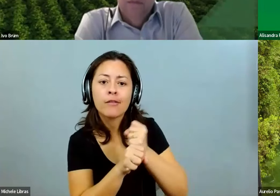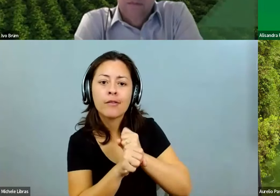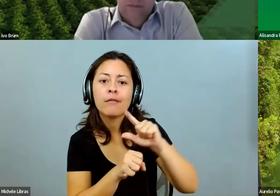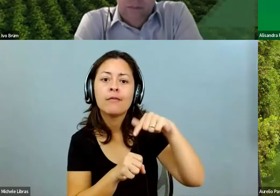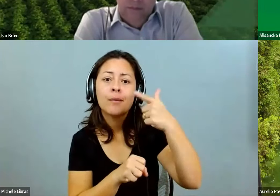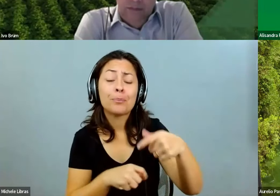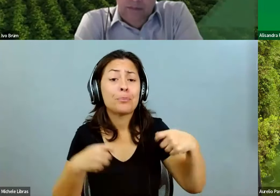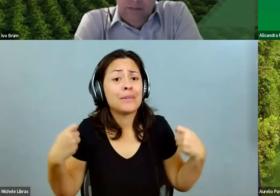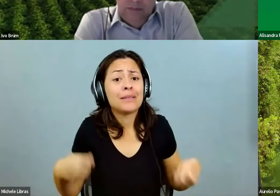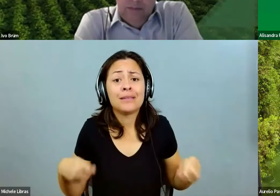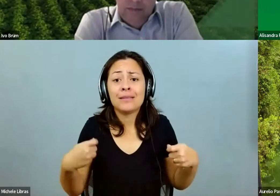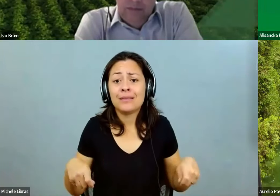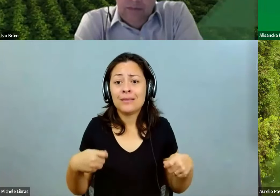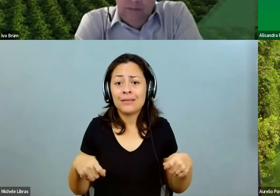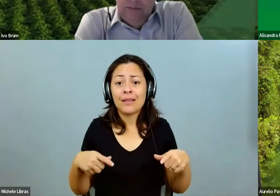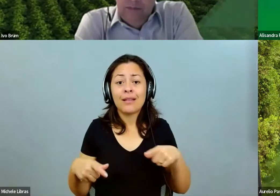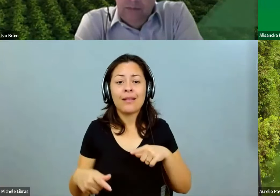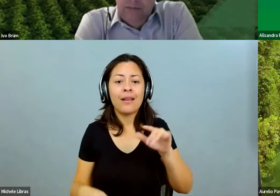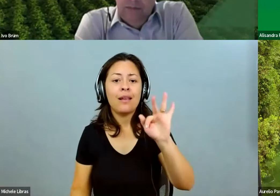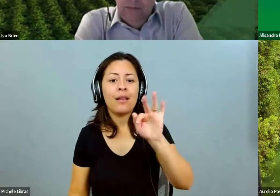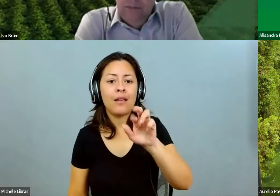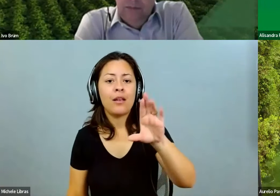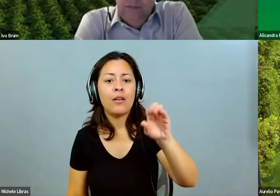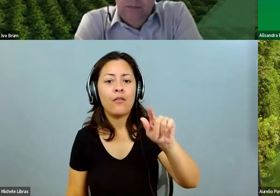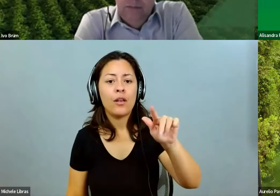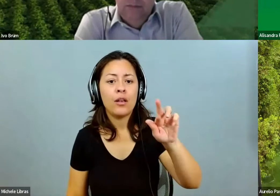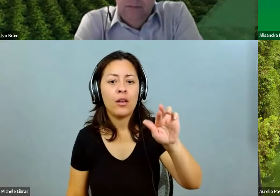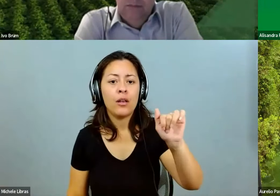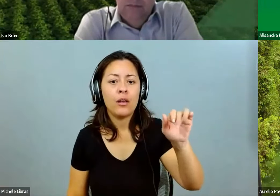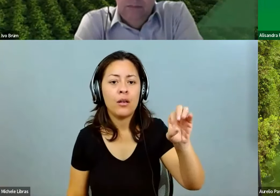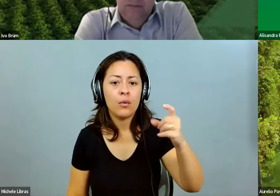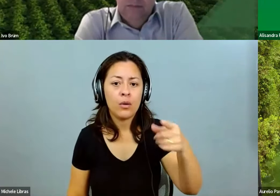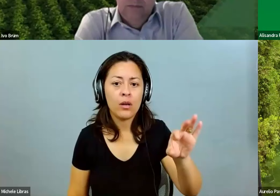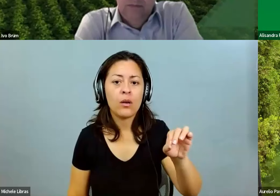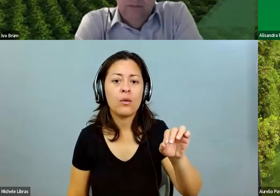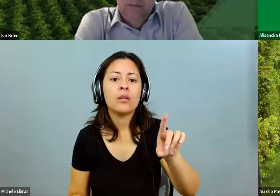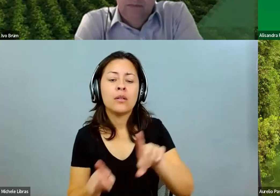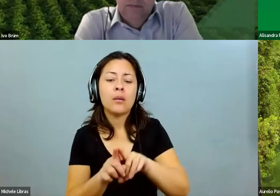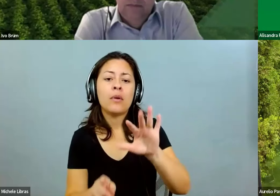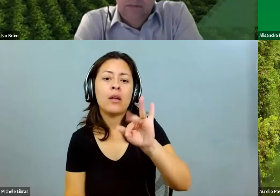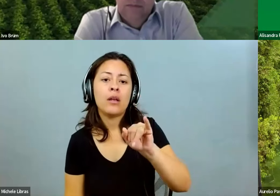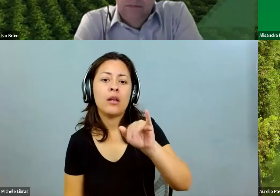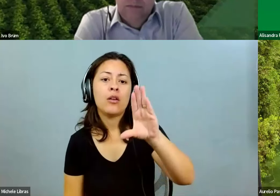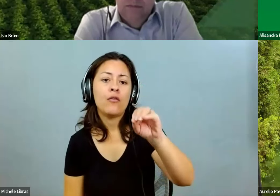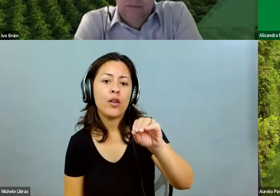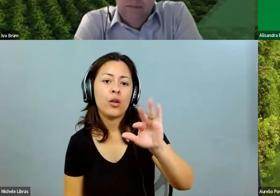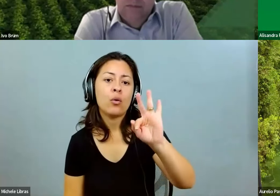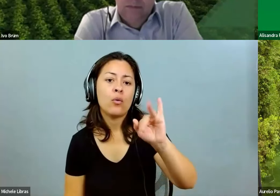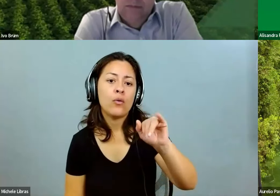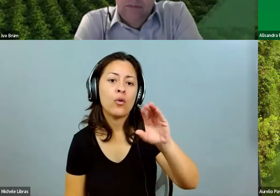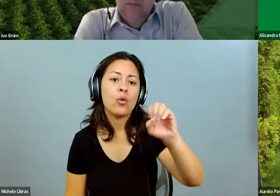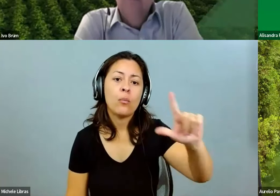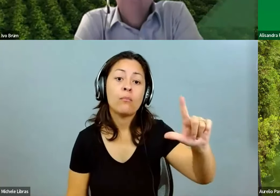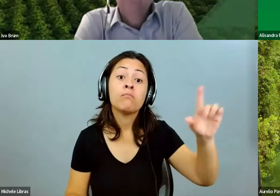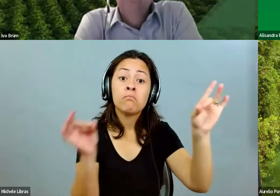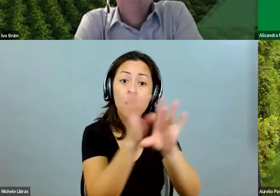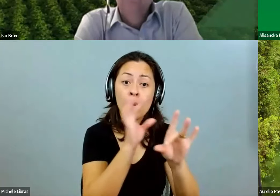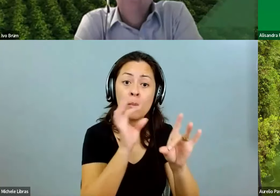determinante ter a ferrão feita eh concluir ter a fico e a fiol prontas então tendo essas essas três